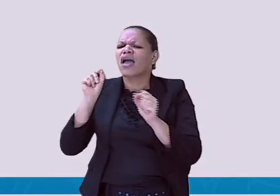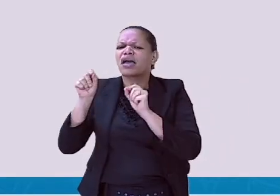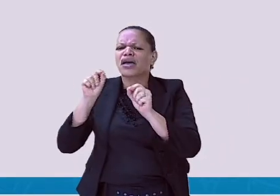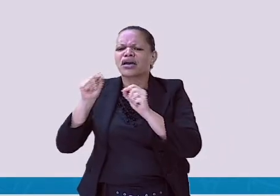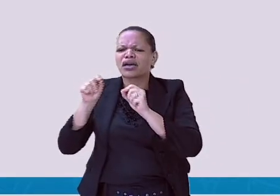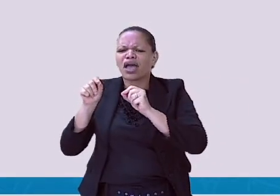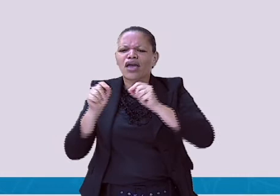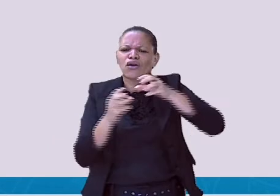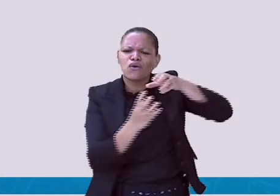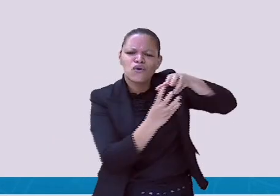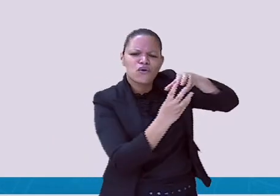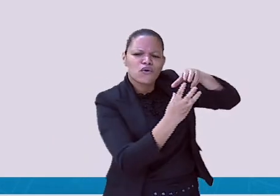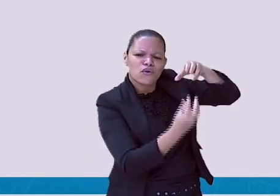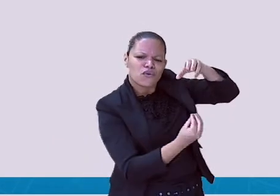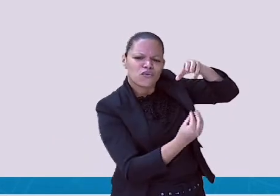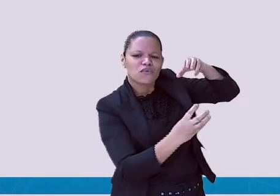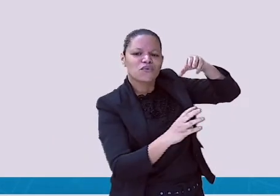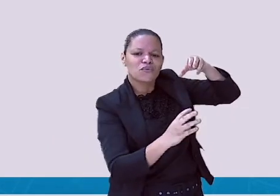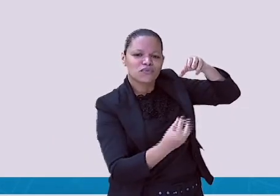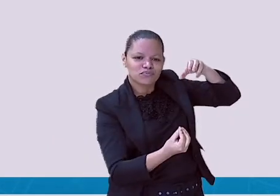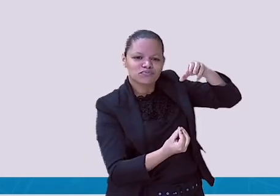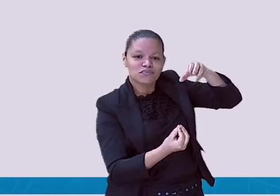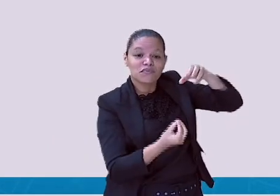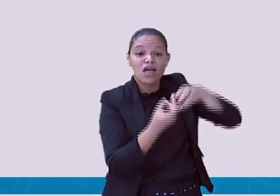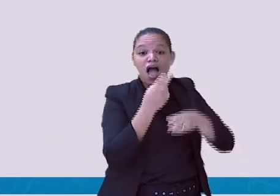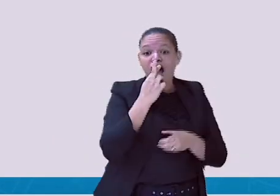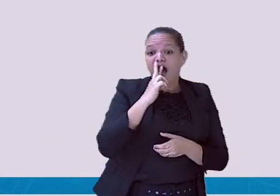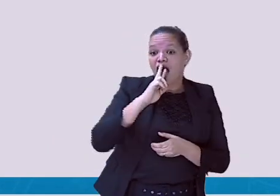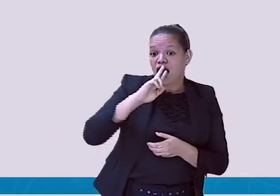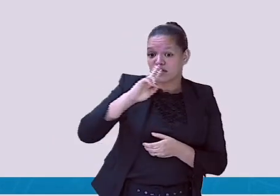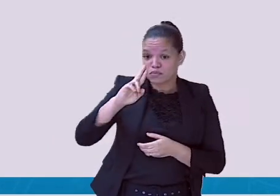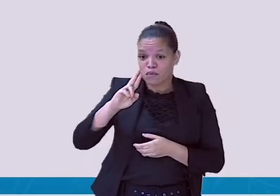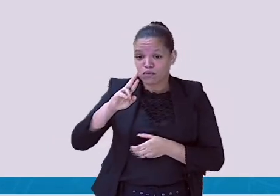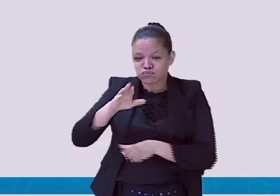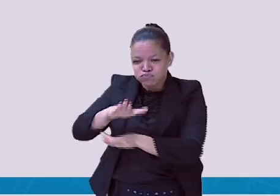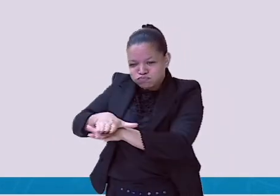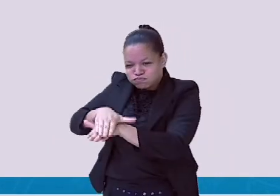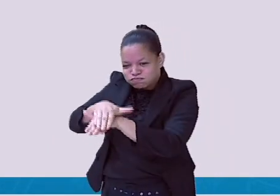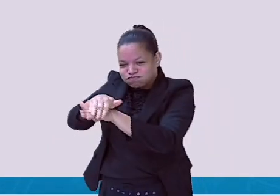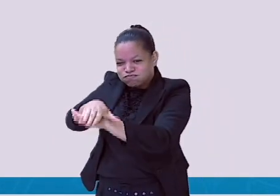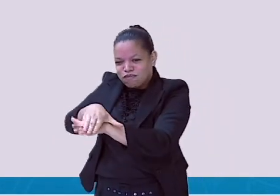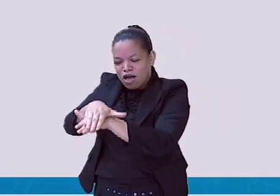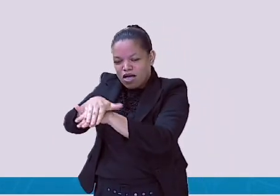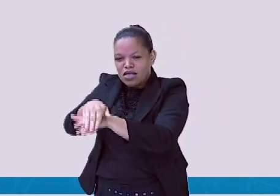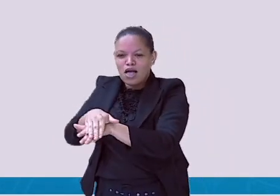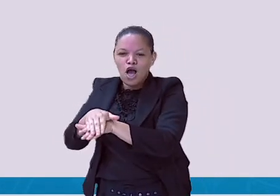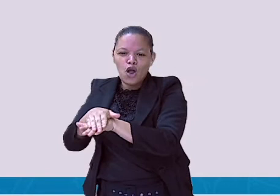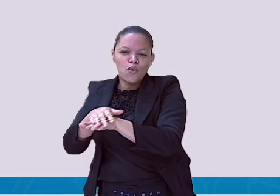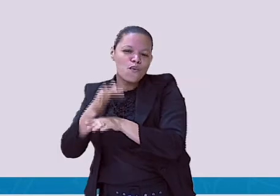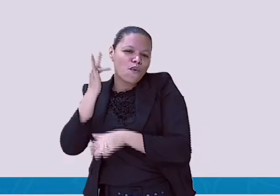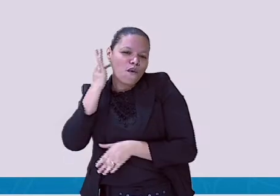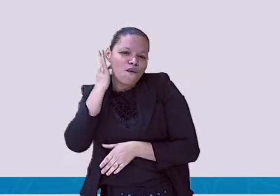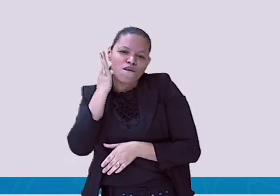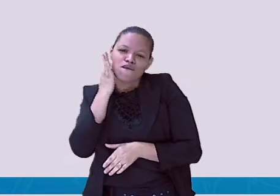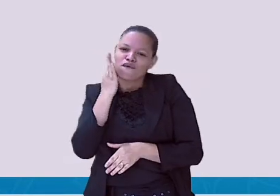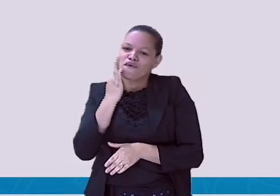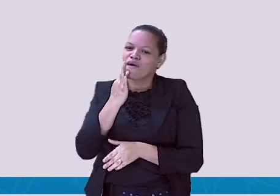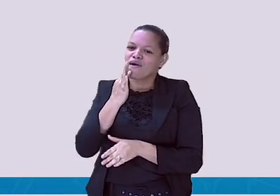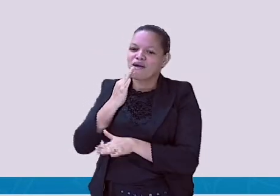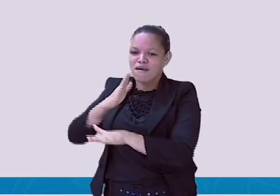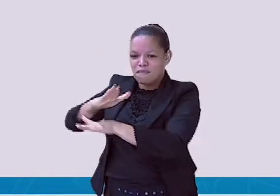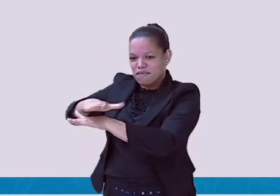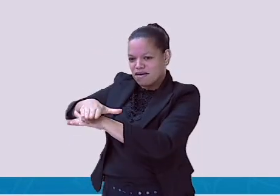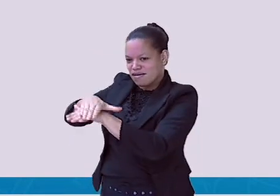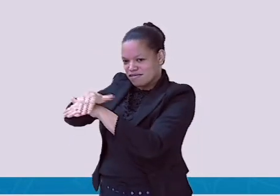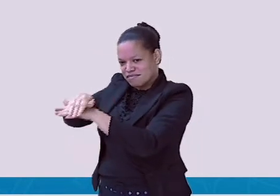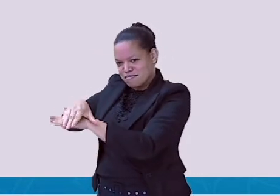você acertou. Elas recebem ajuda das orelhas, das